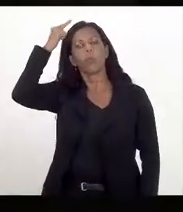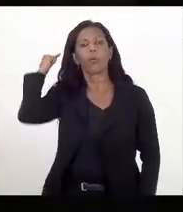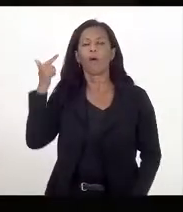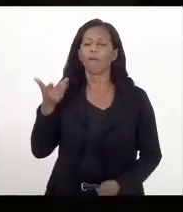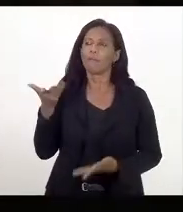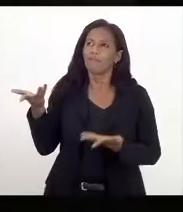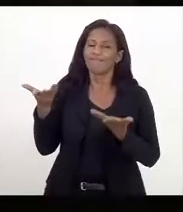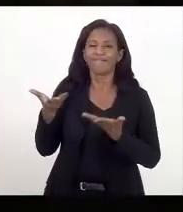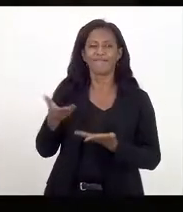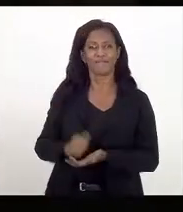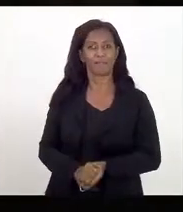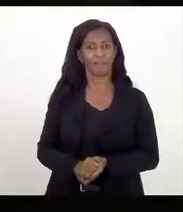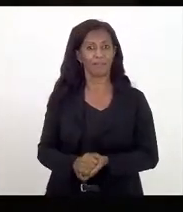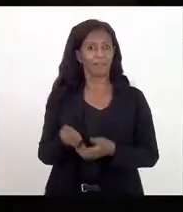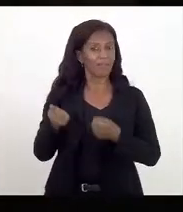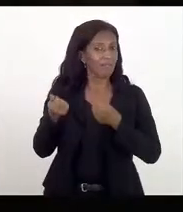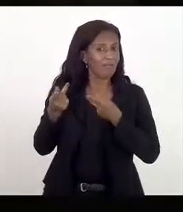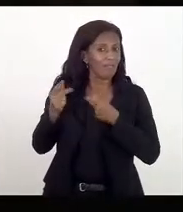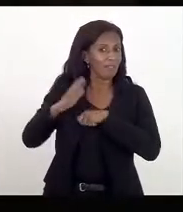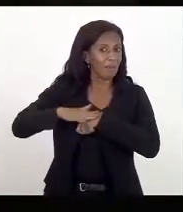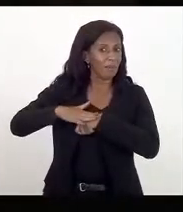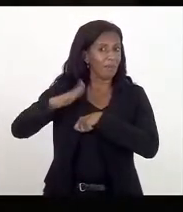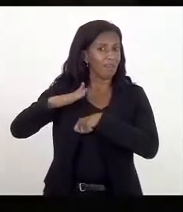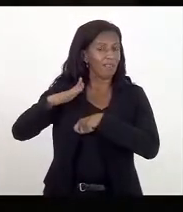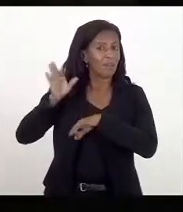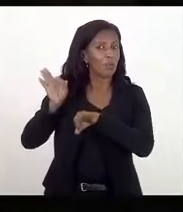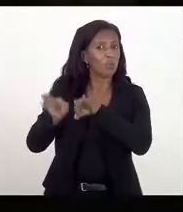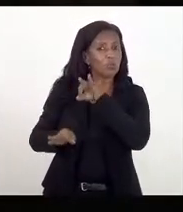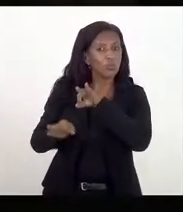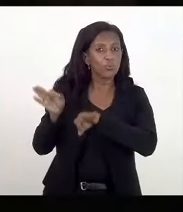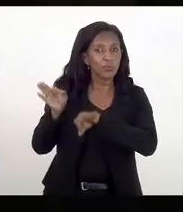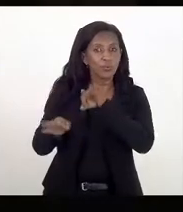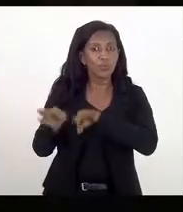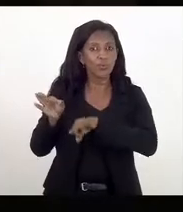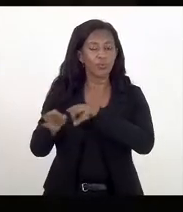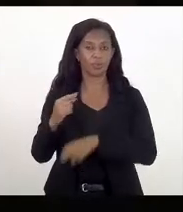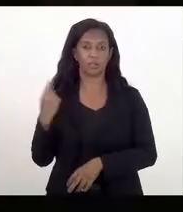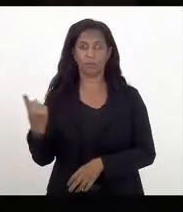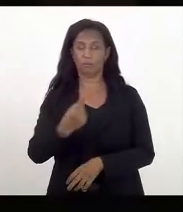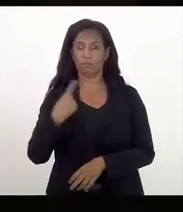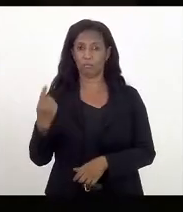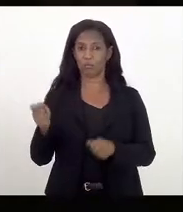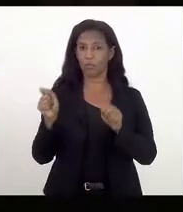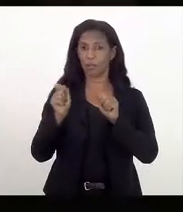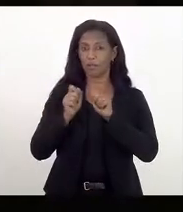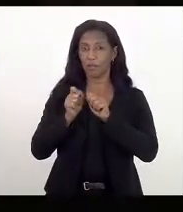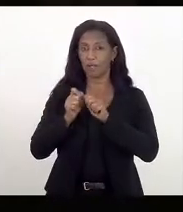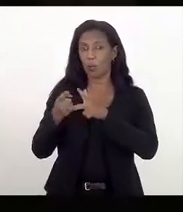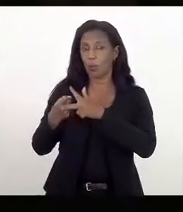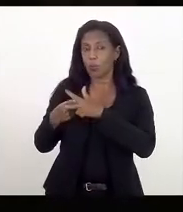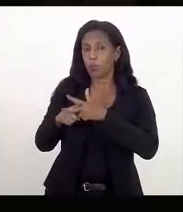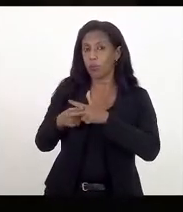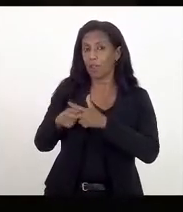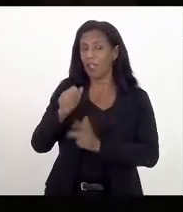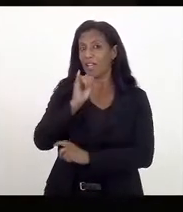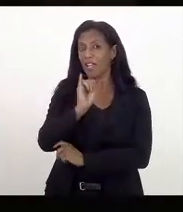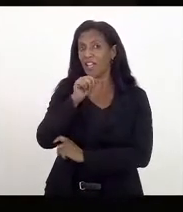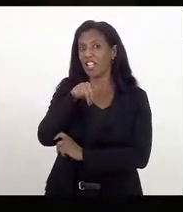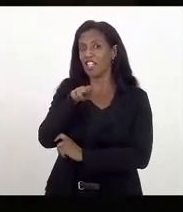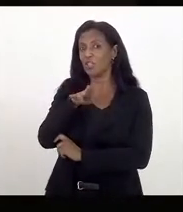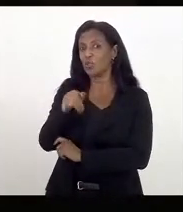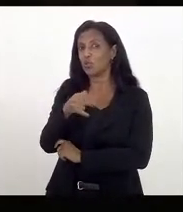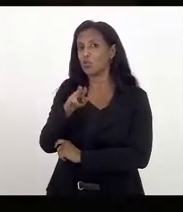queridíssimo, nada mais é do que uma justiça. O que nós estamos fazendo é corrigir uma injustiça